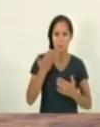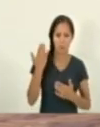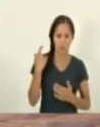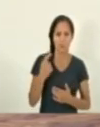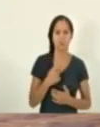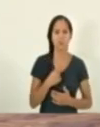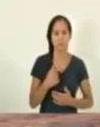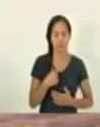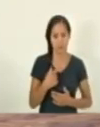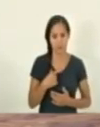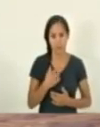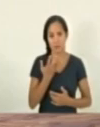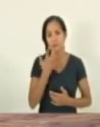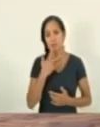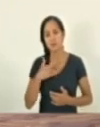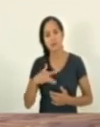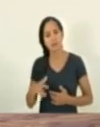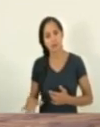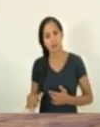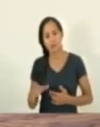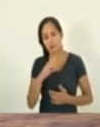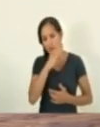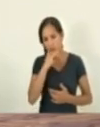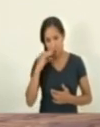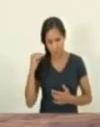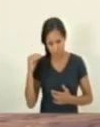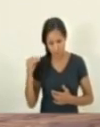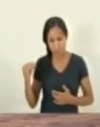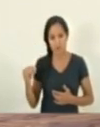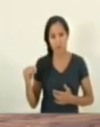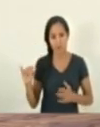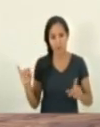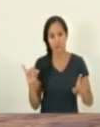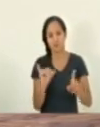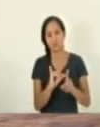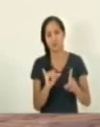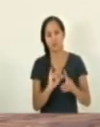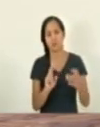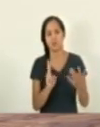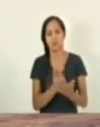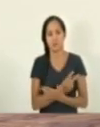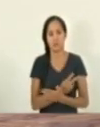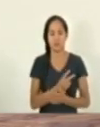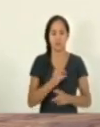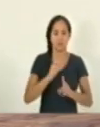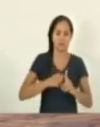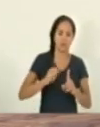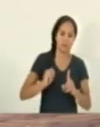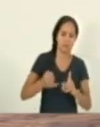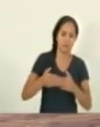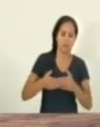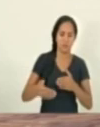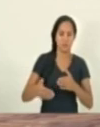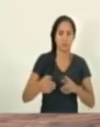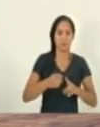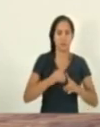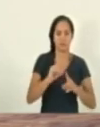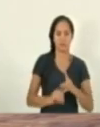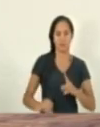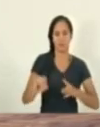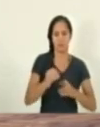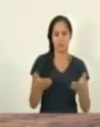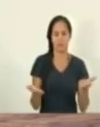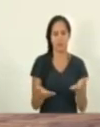que crianças e adolescentes se tornam vítimas. De janeiro a outubro deste ano, segundo as informações mais